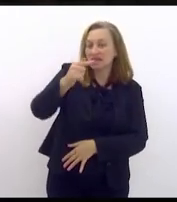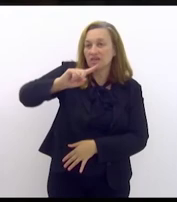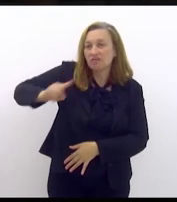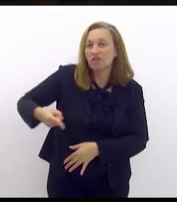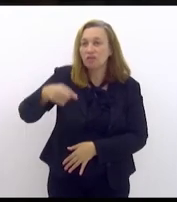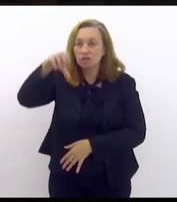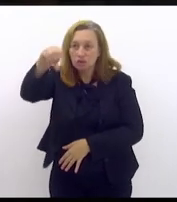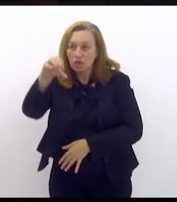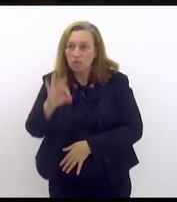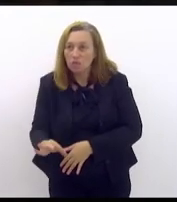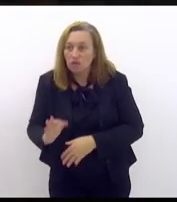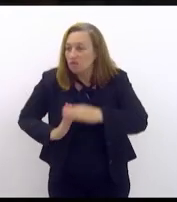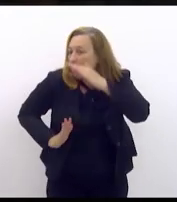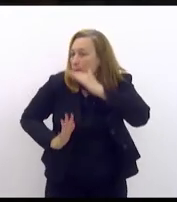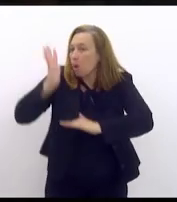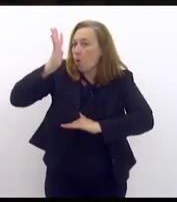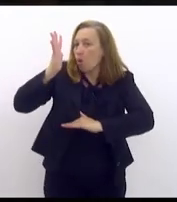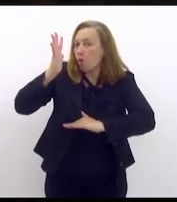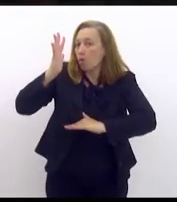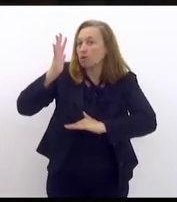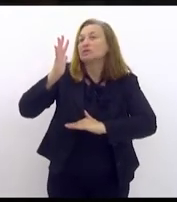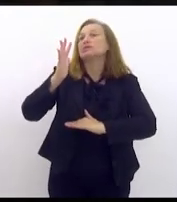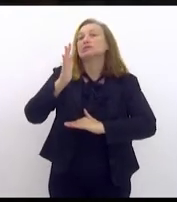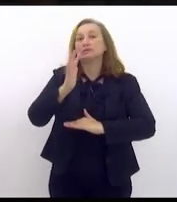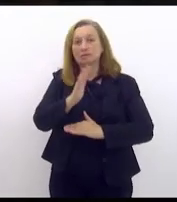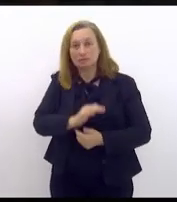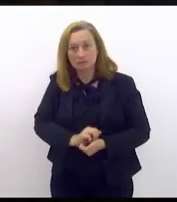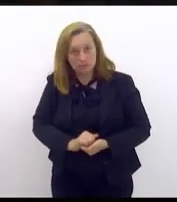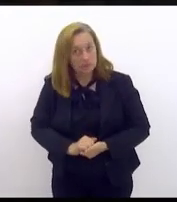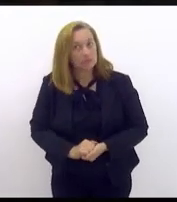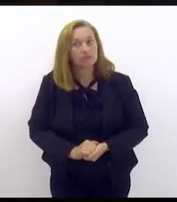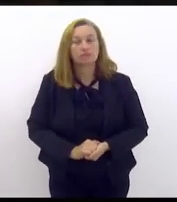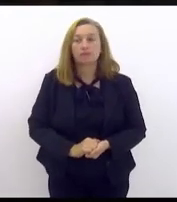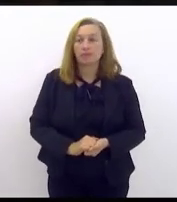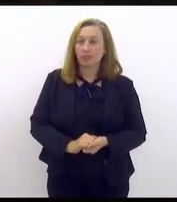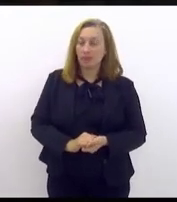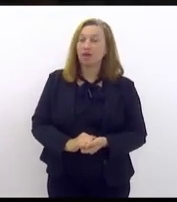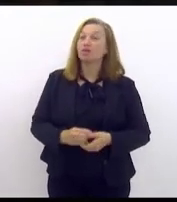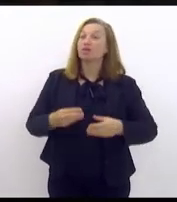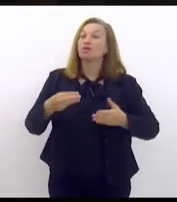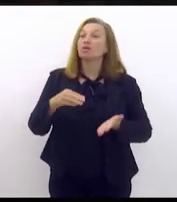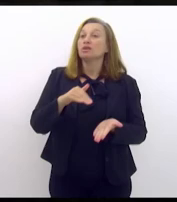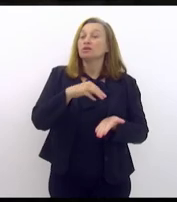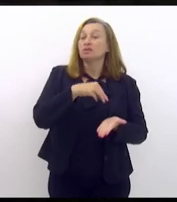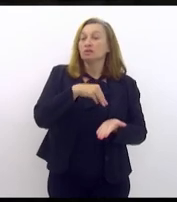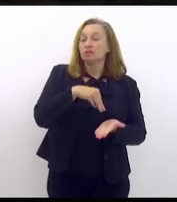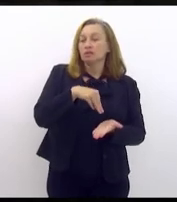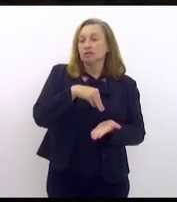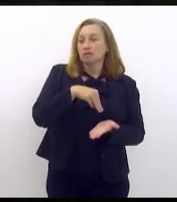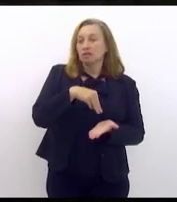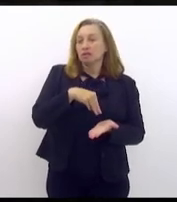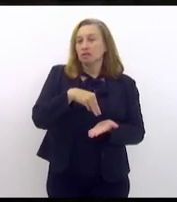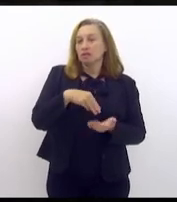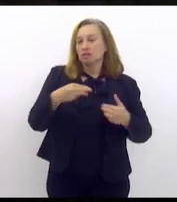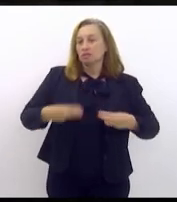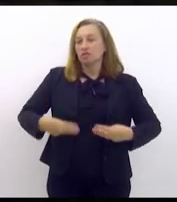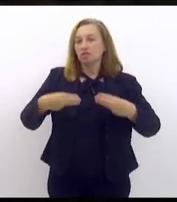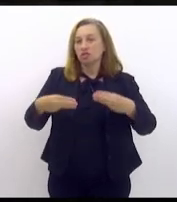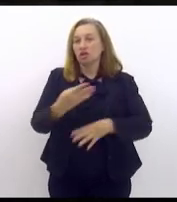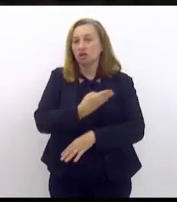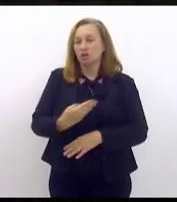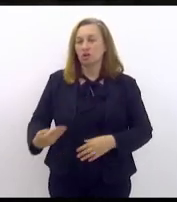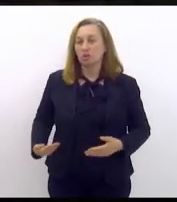7,9%. Estourou a boca do balão. O Ministério Público pode chegar de limite